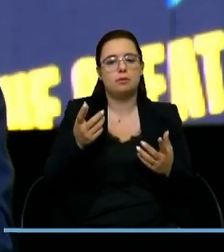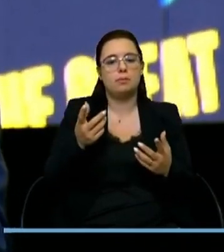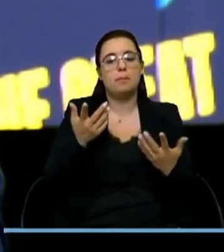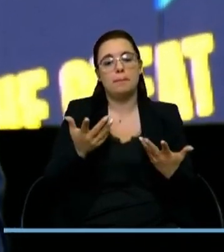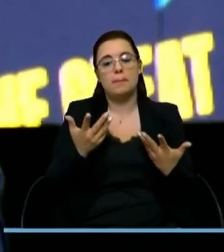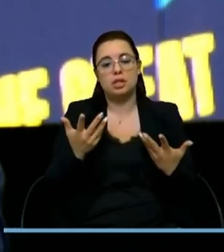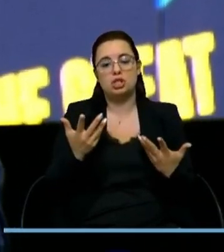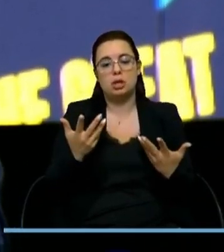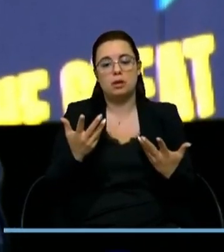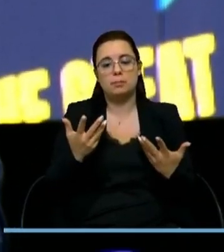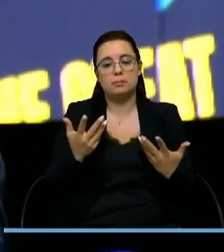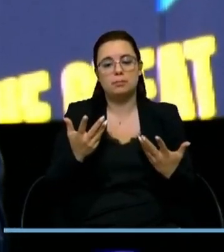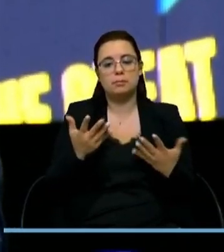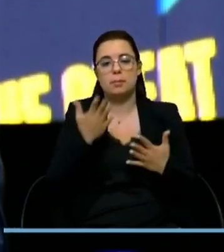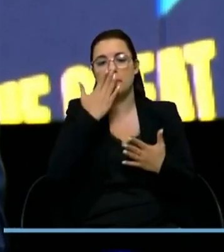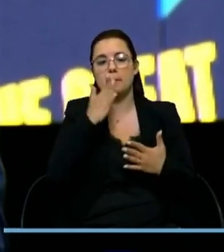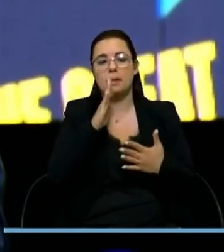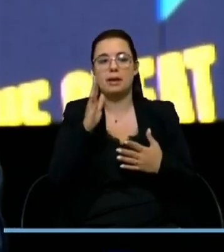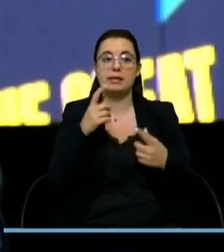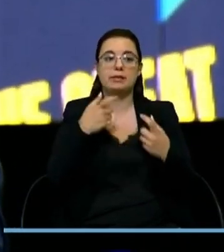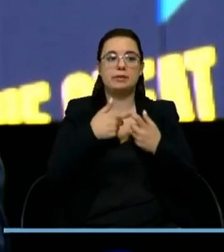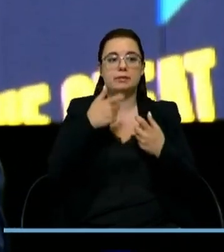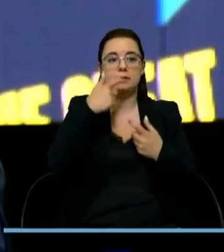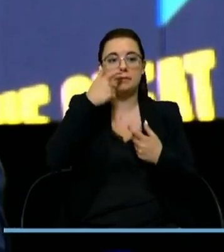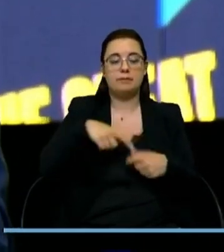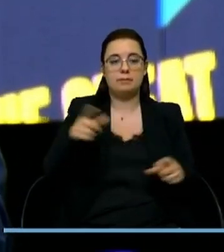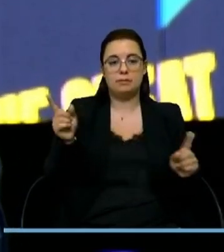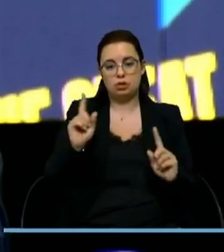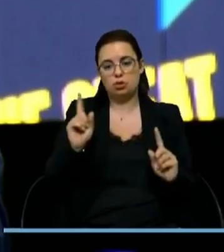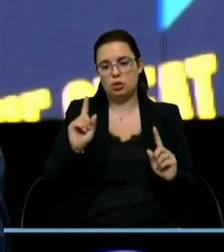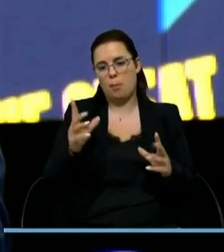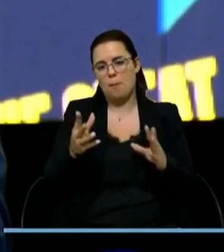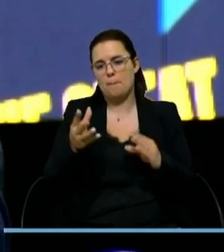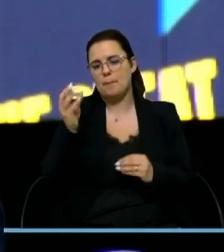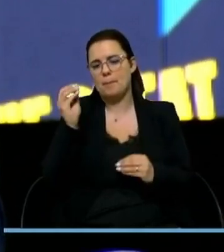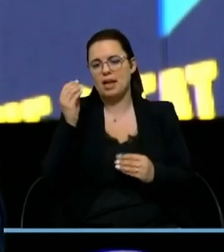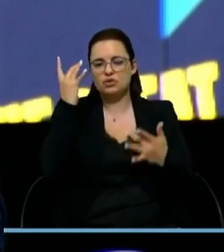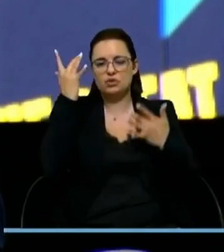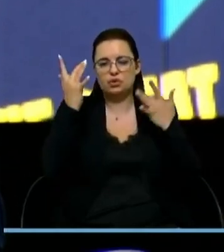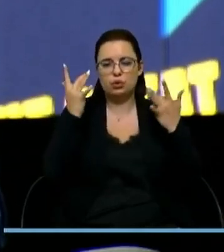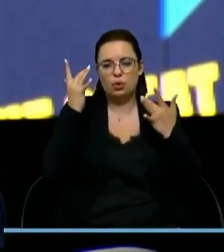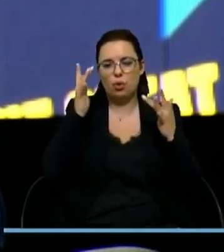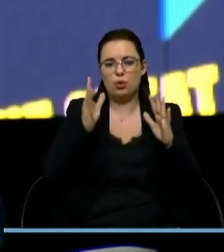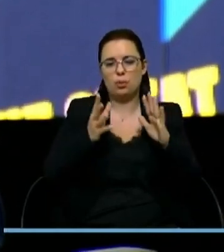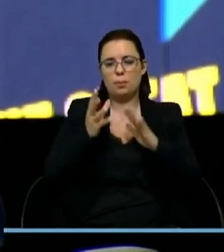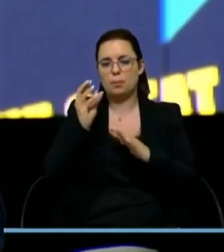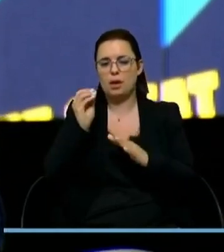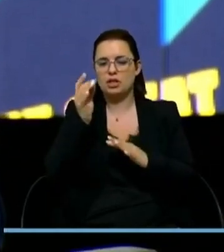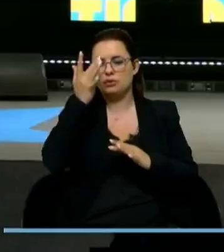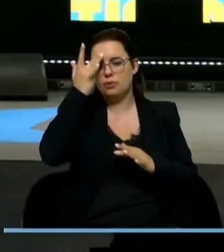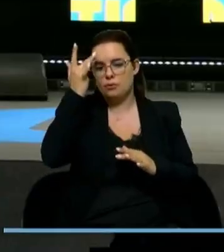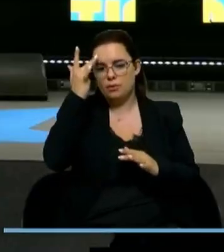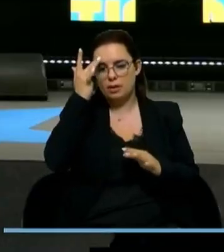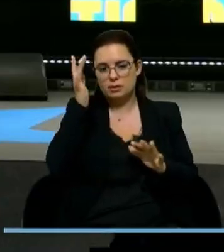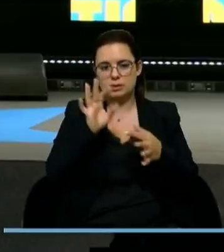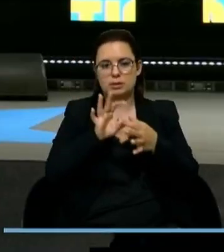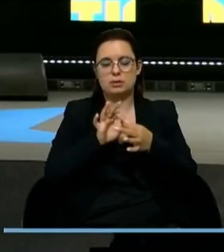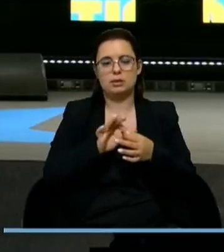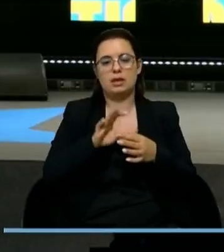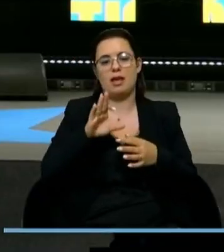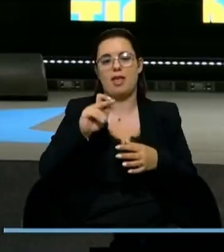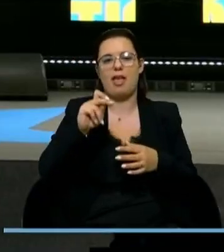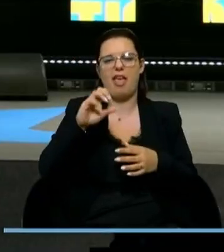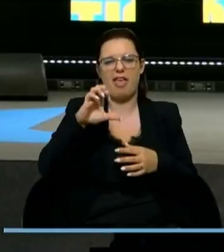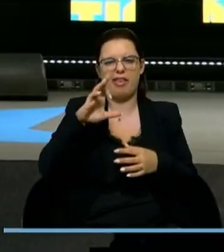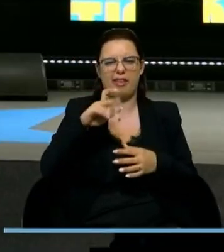já parece não tão físico e, portanto, mais teoricamente mais fácil, atendendo aos hackers que por aí